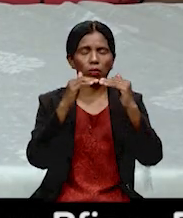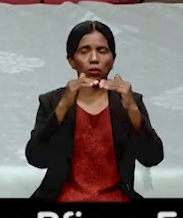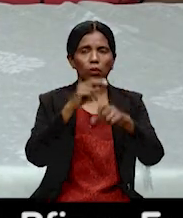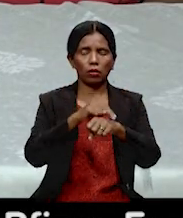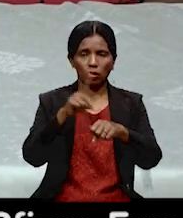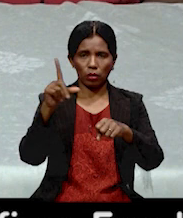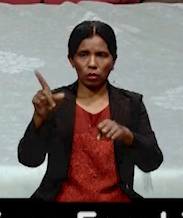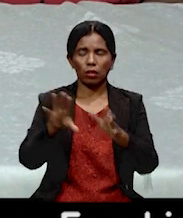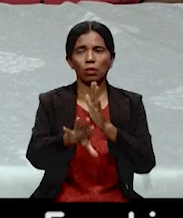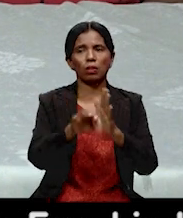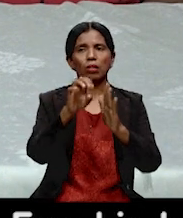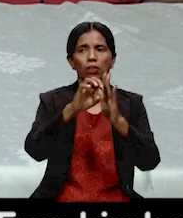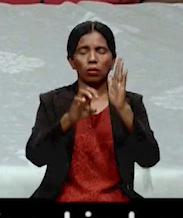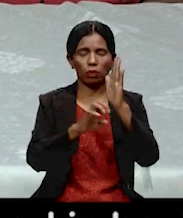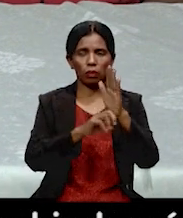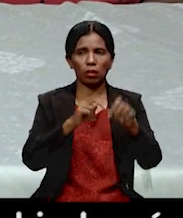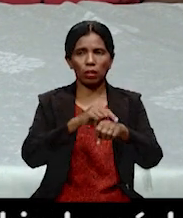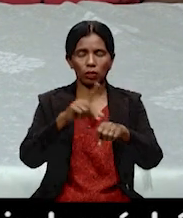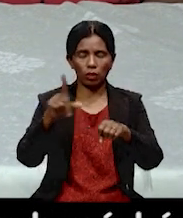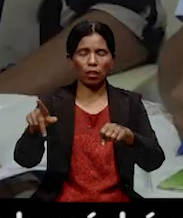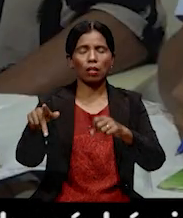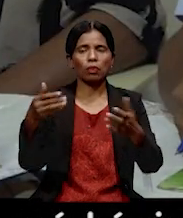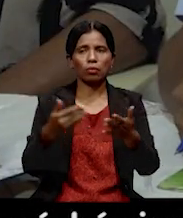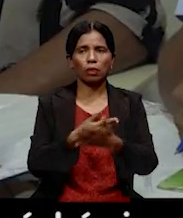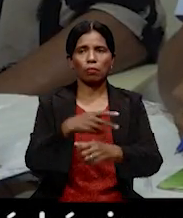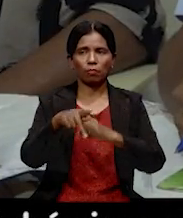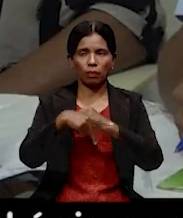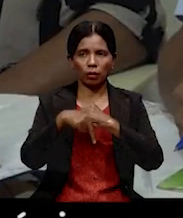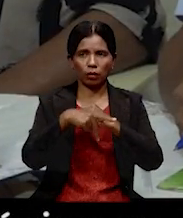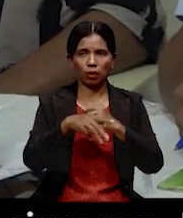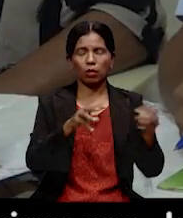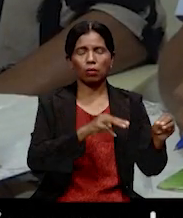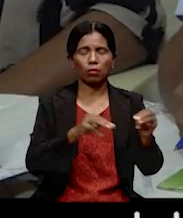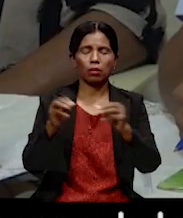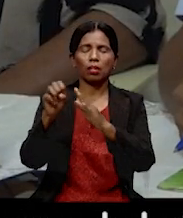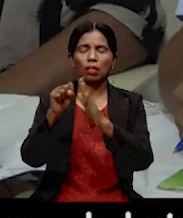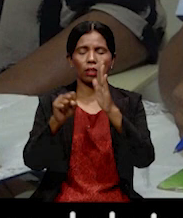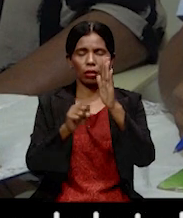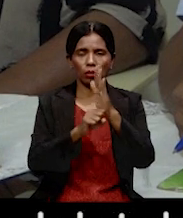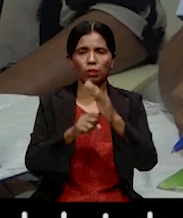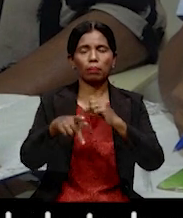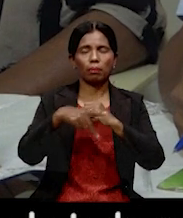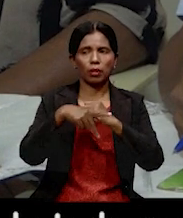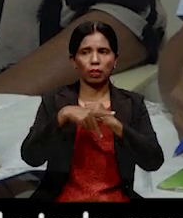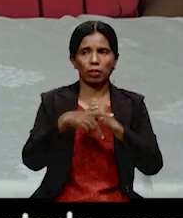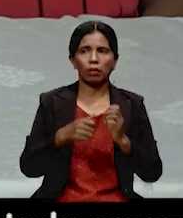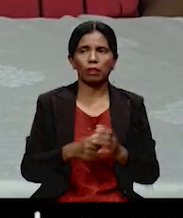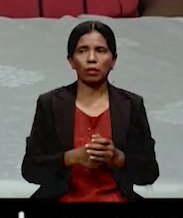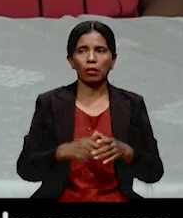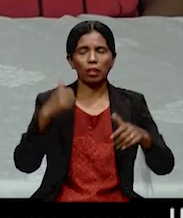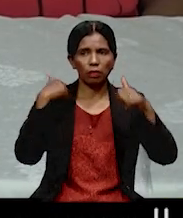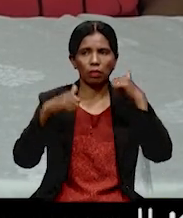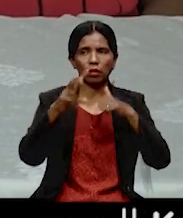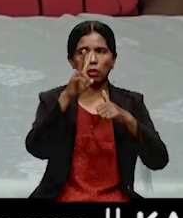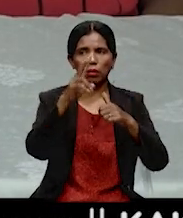atuhili estrutura nacional fom Partido União no atuhalo alteração ba estatuto partido. Ia atividade serua importante